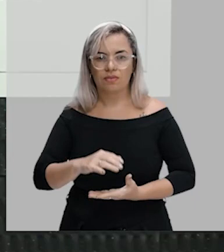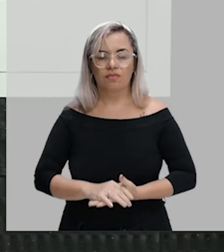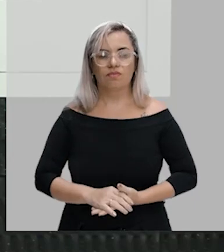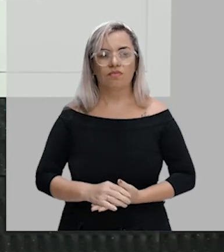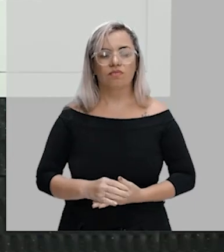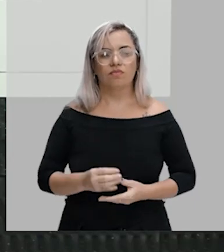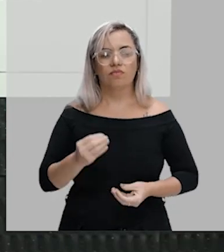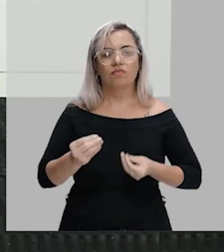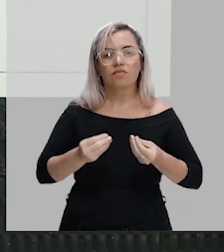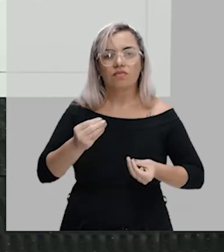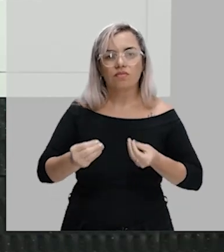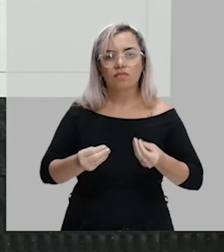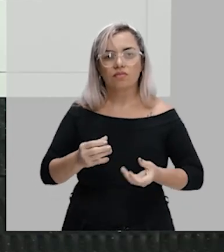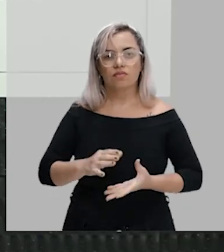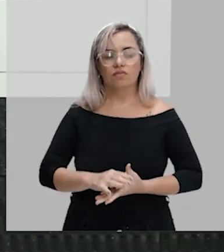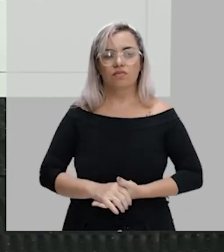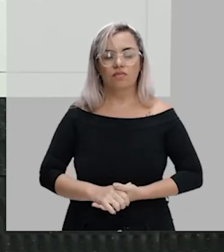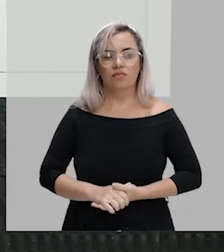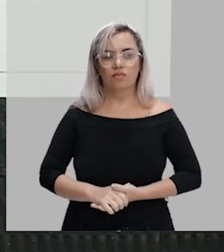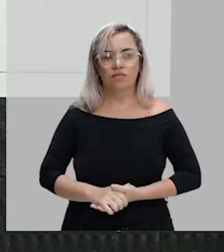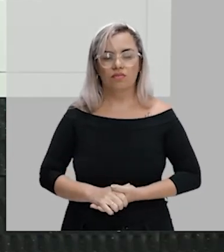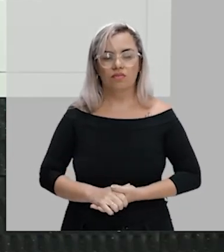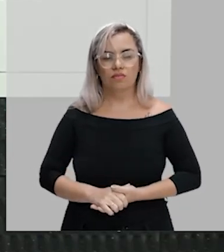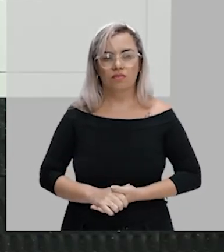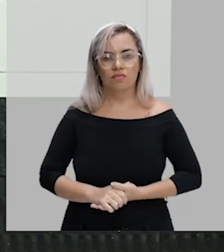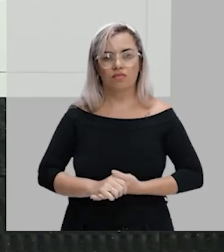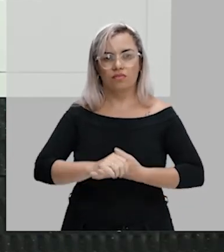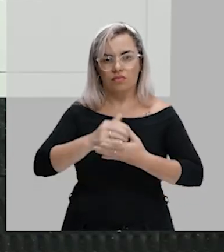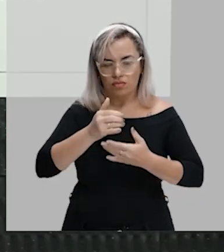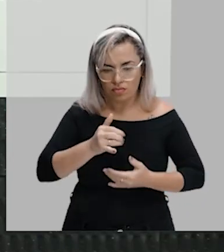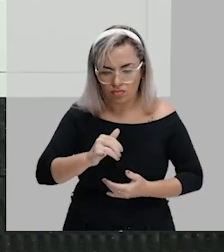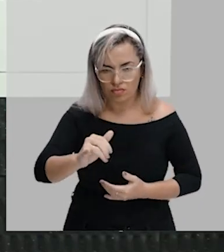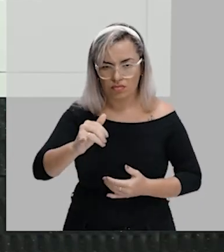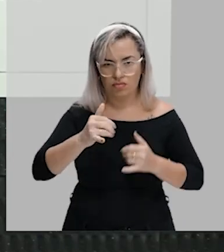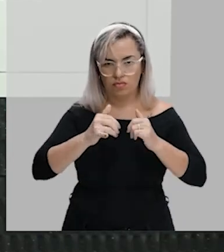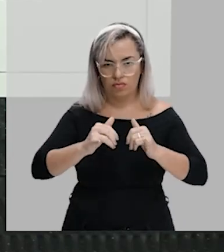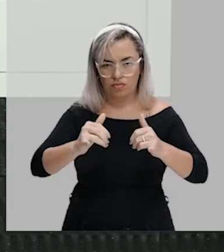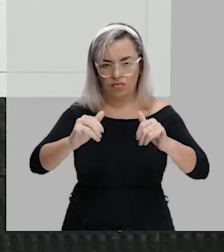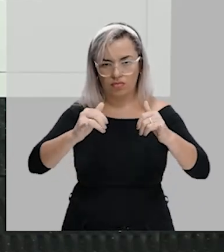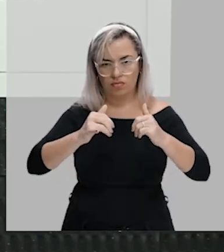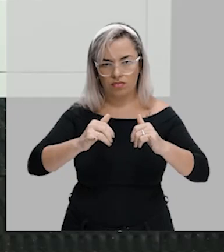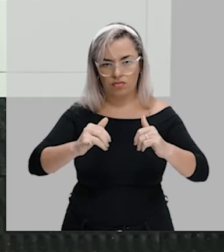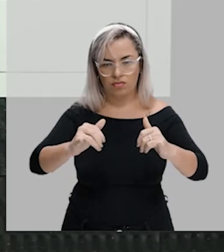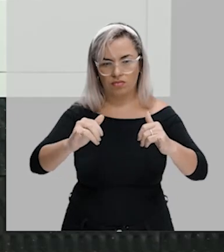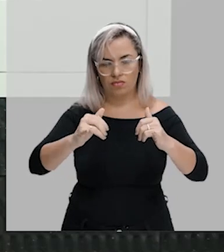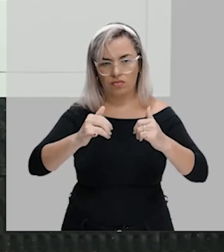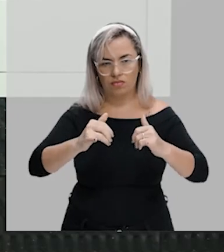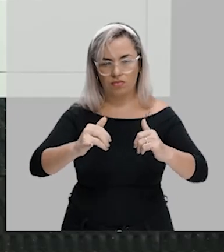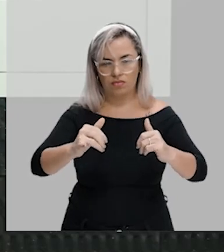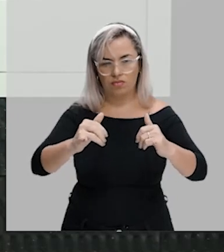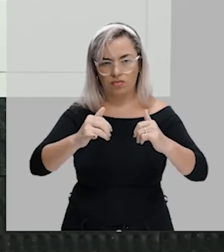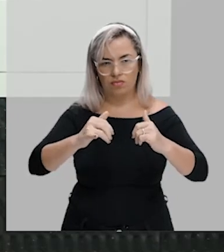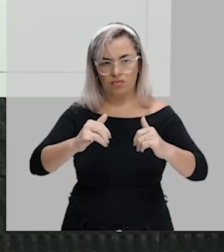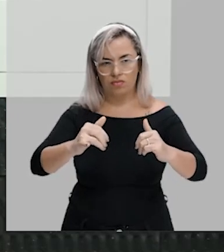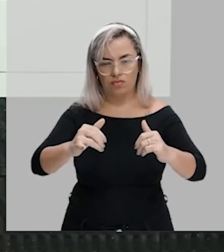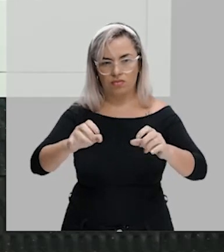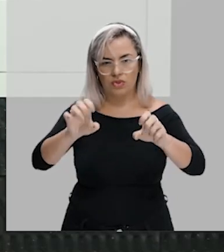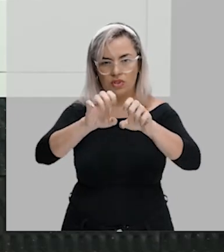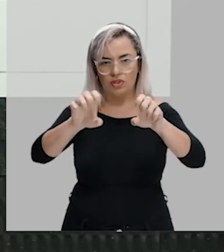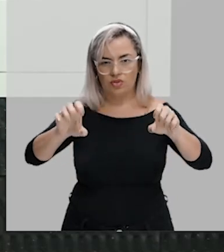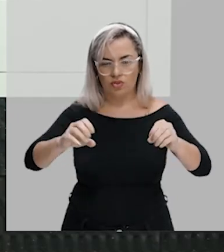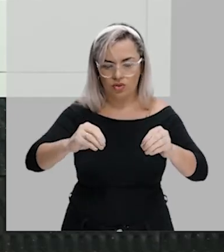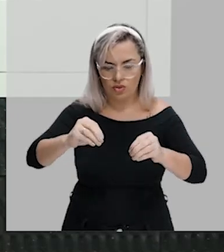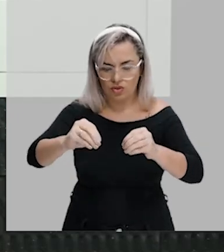micro-ondas, ele emite aquela radiação, né, em micro-ondas, mexe com a estrutura